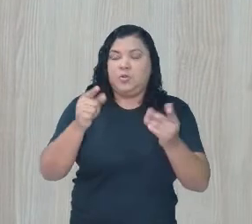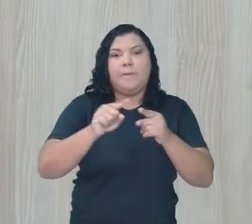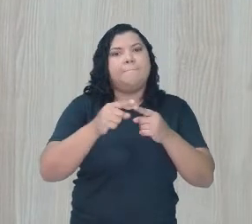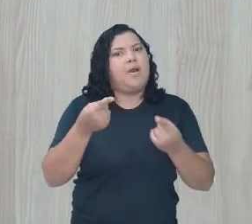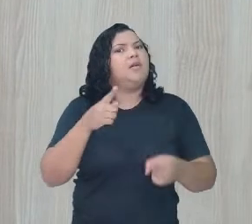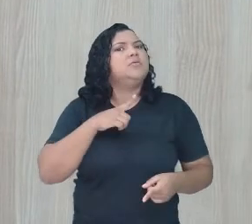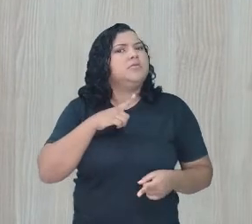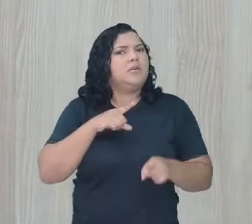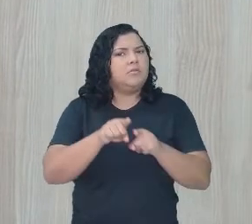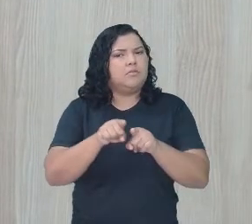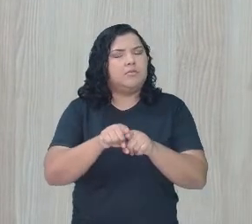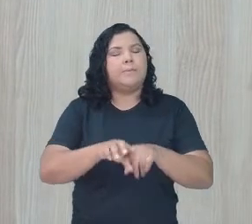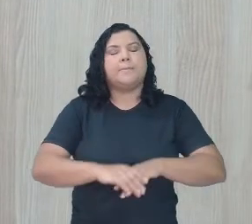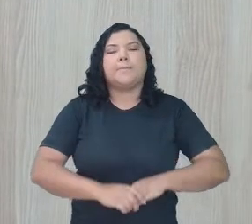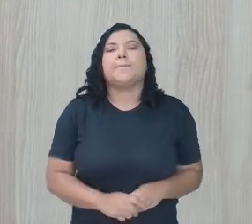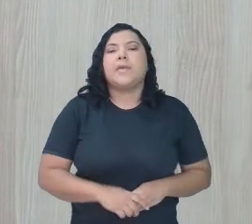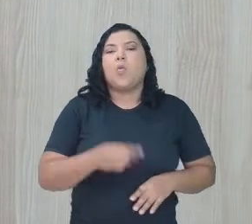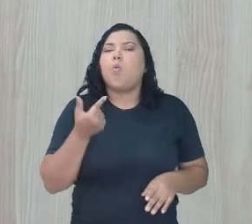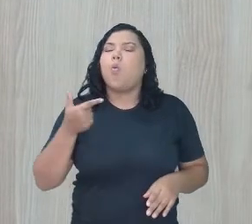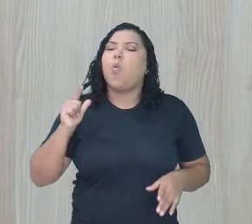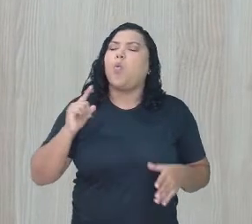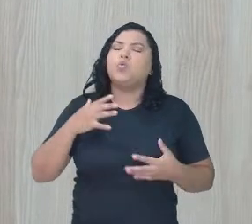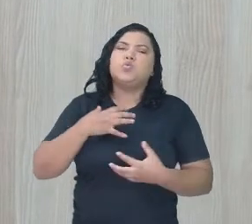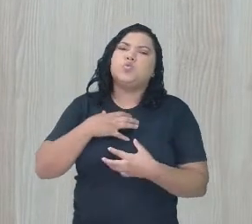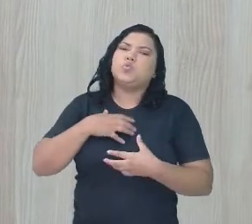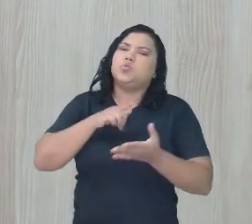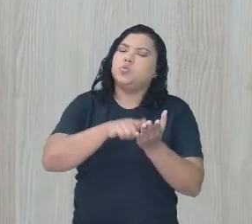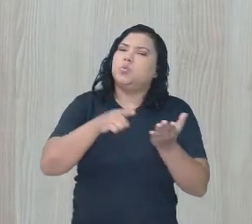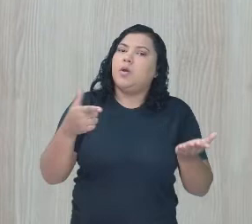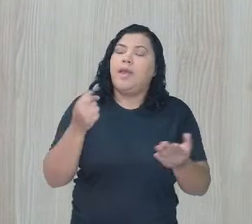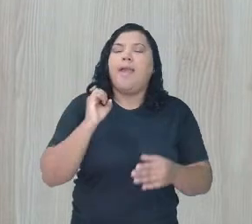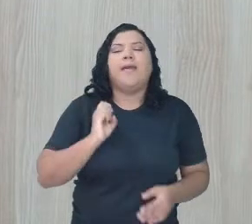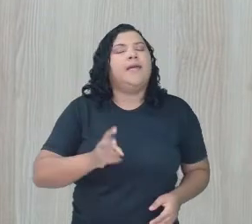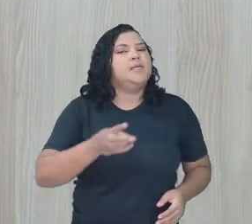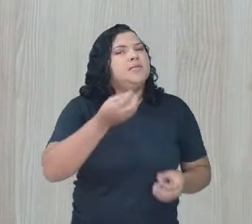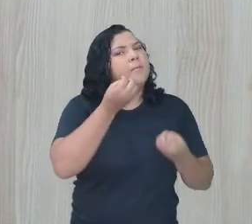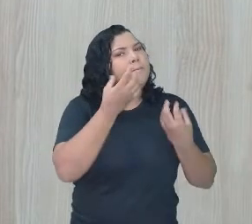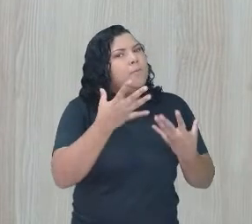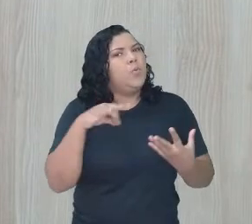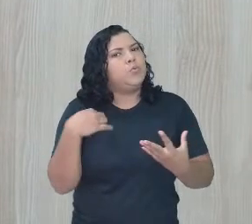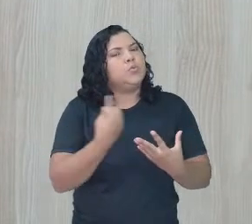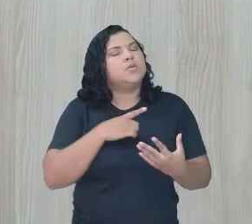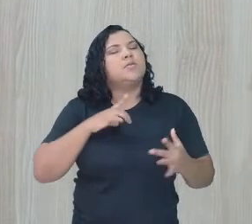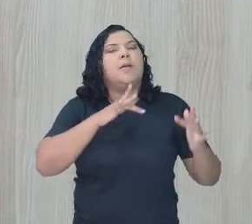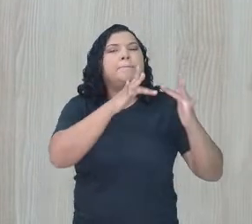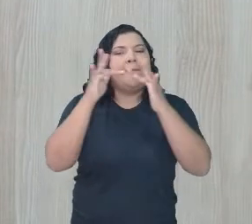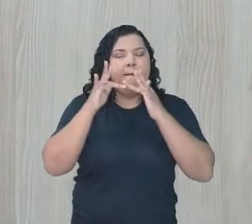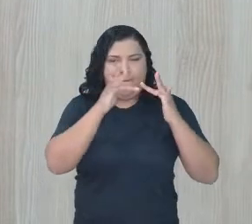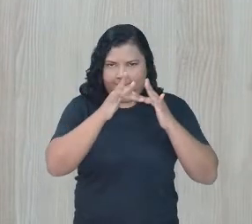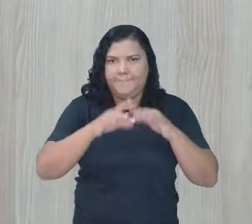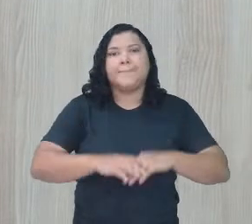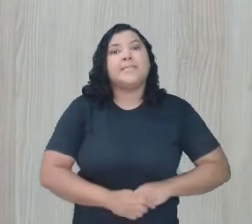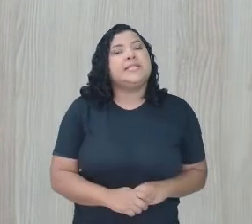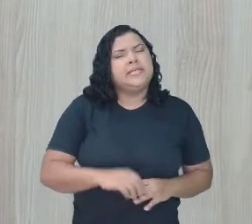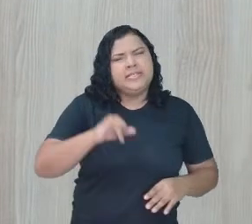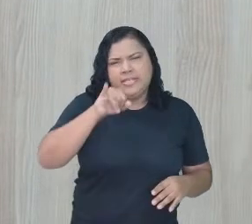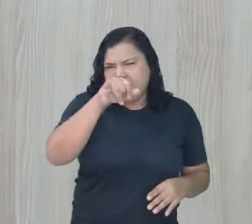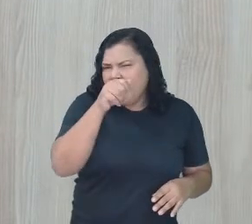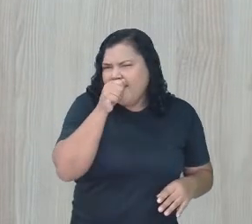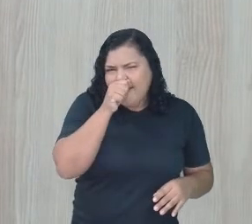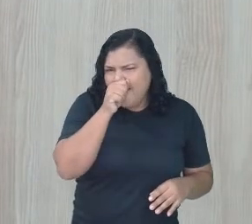mas também existe esses outros formatos, que é sempre bom a gente entrar em contato. Então, se você ainda